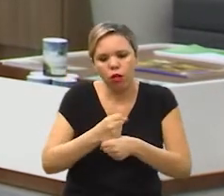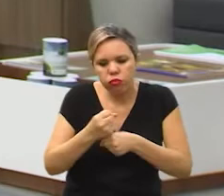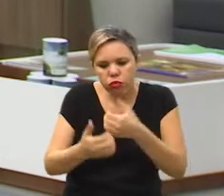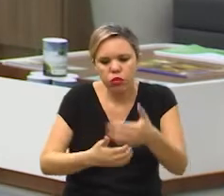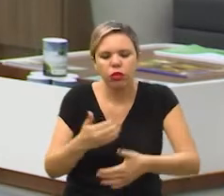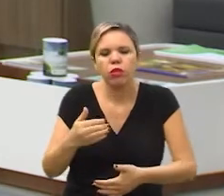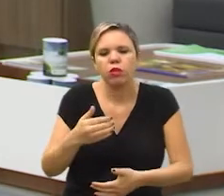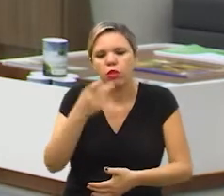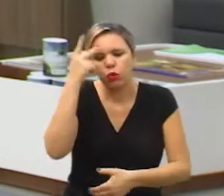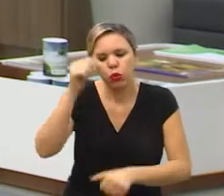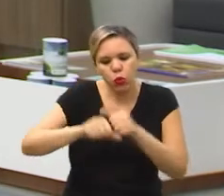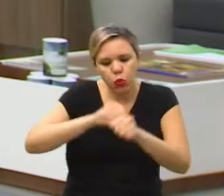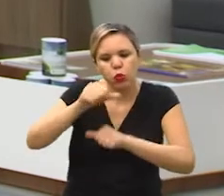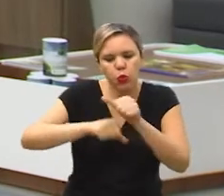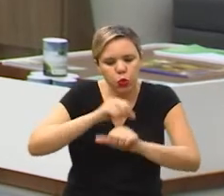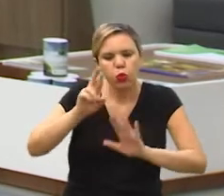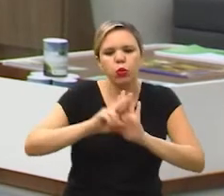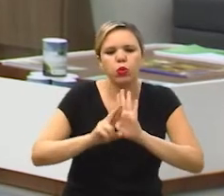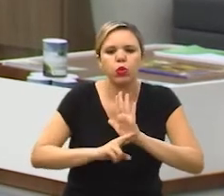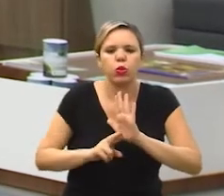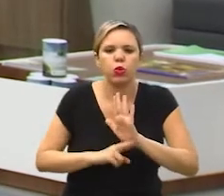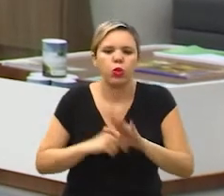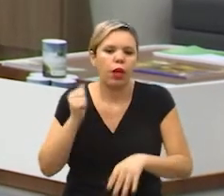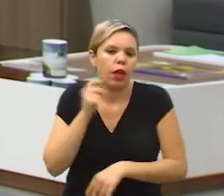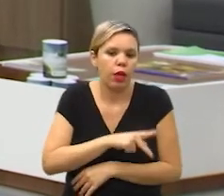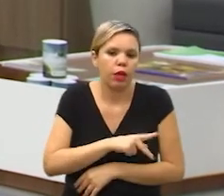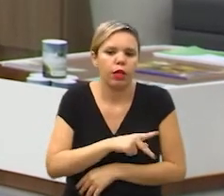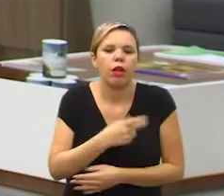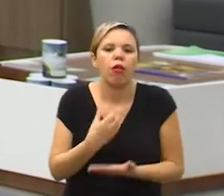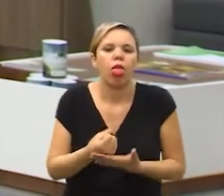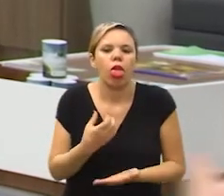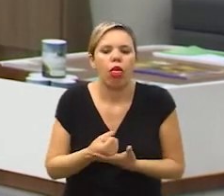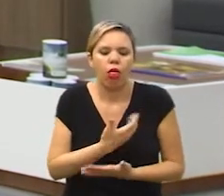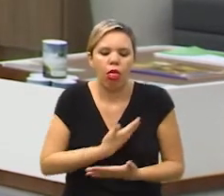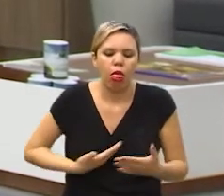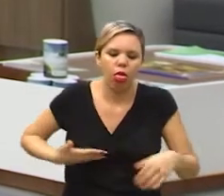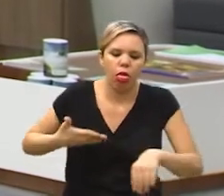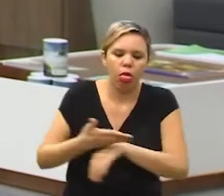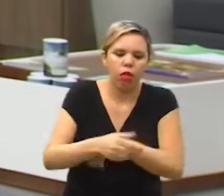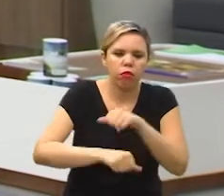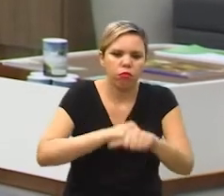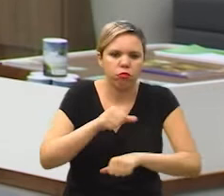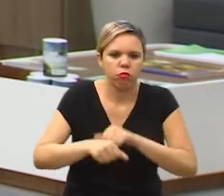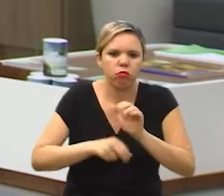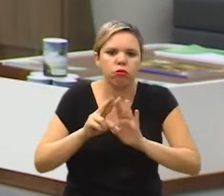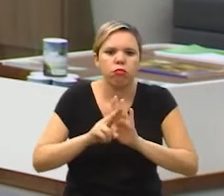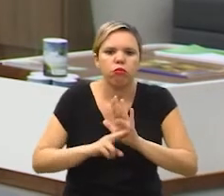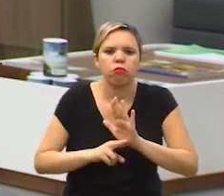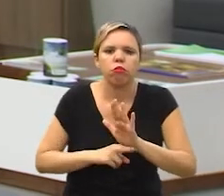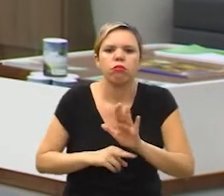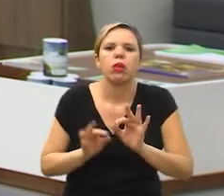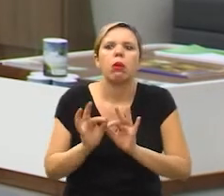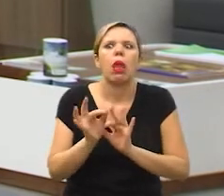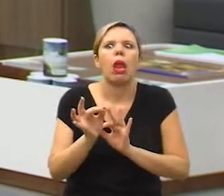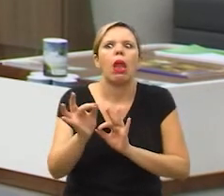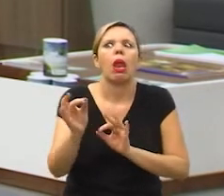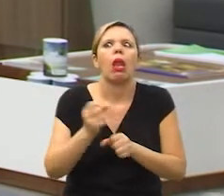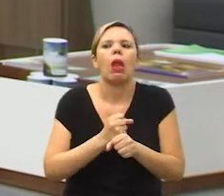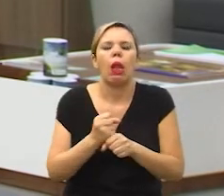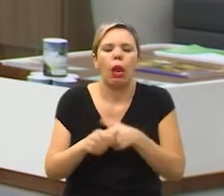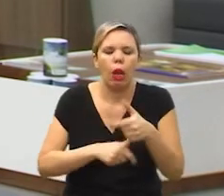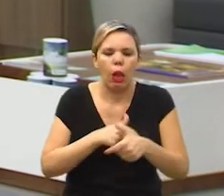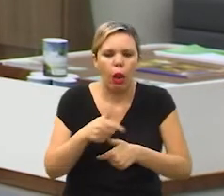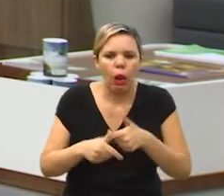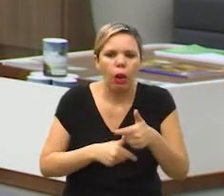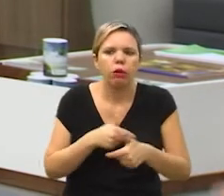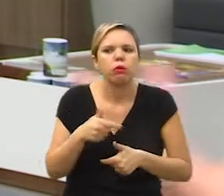impressão que se tem é que mudam-se as regras da aposentadoria. A cada governo que entra, muda-se um pouco as regras, estica um pouco mais o trabalho